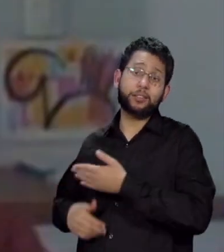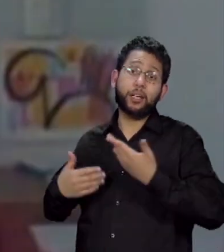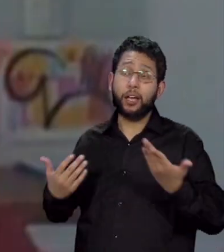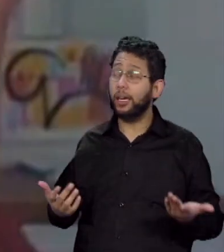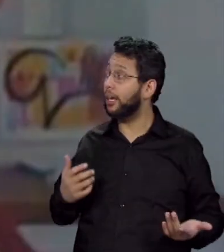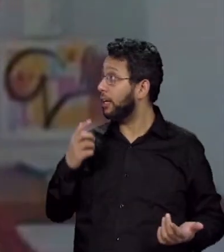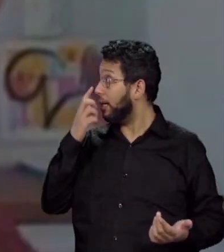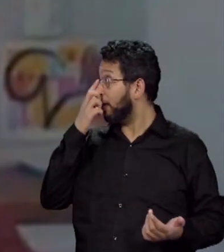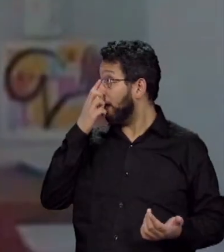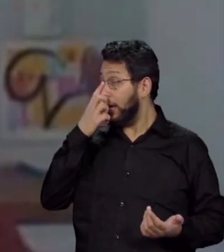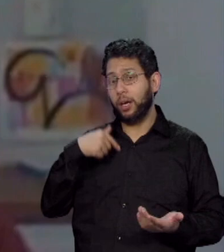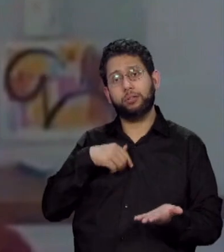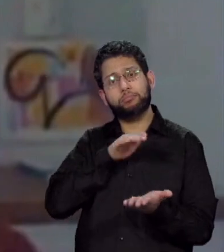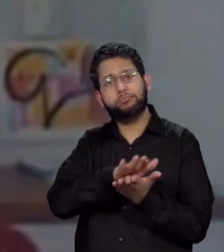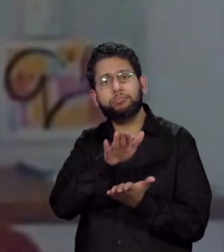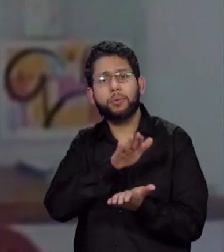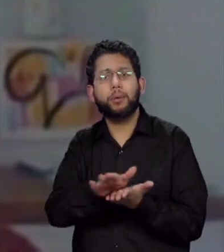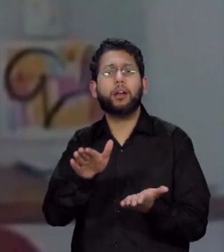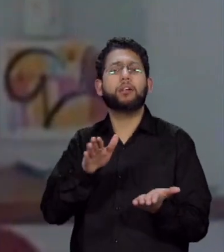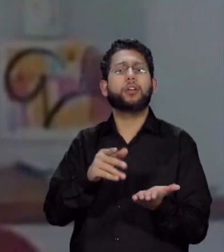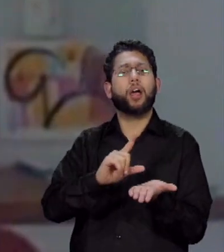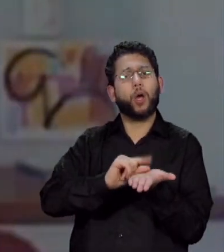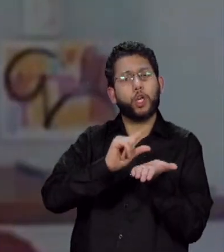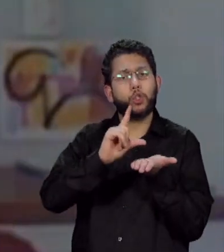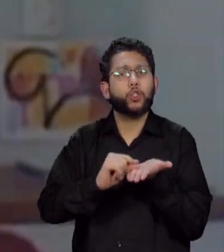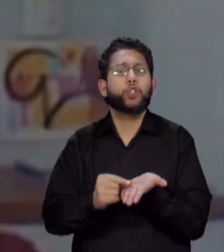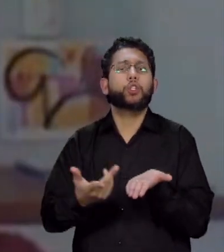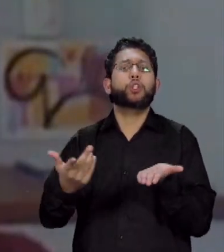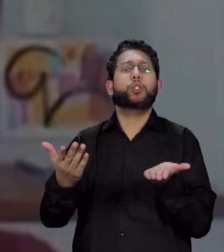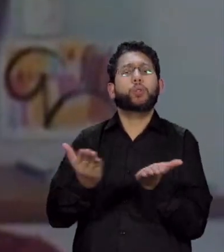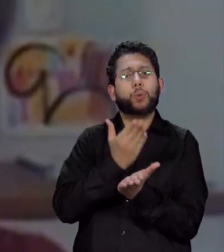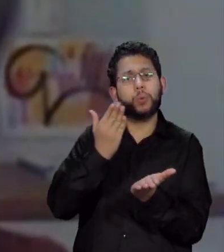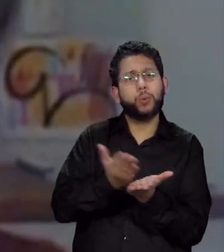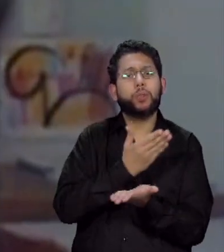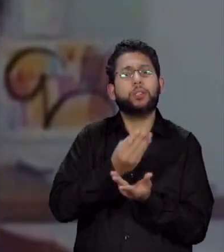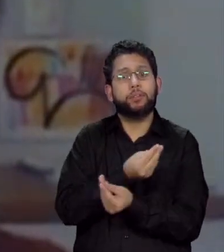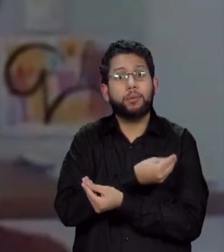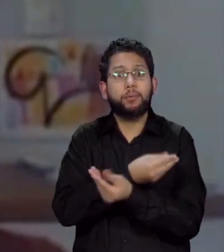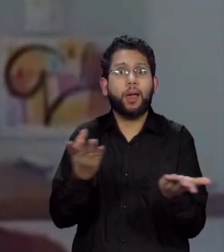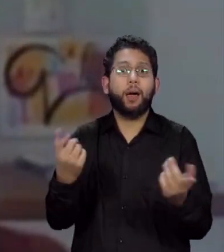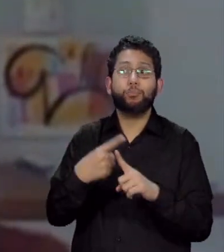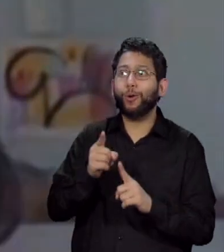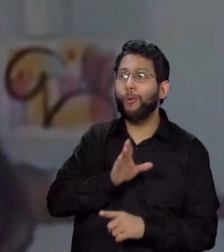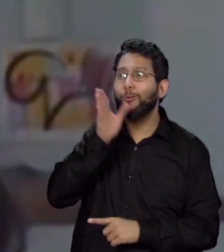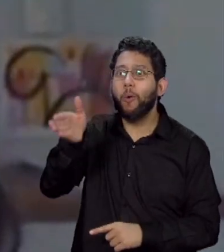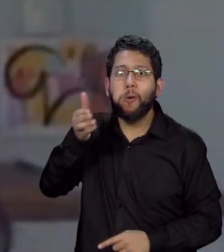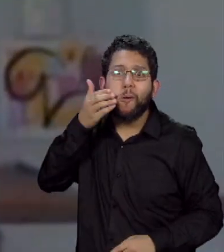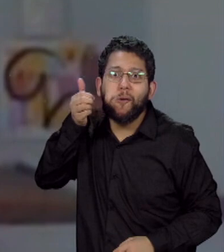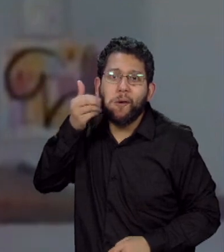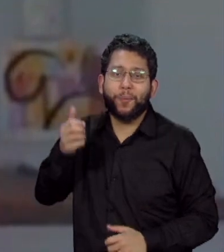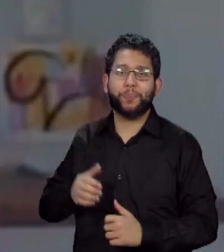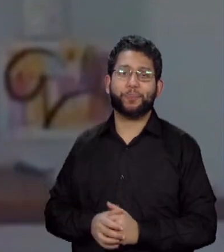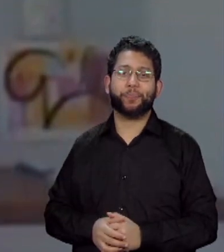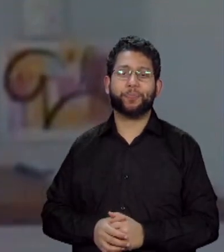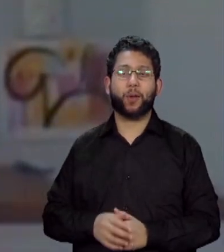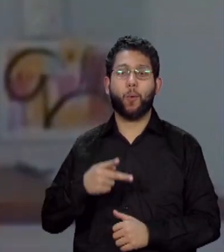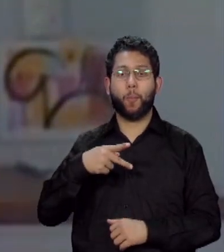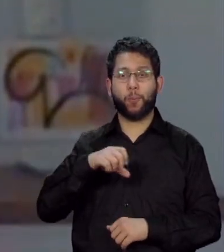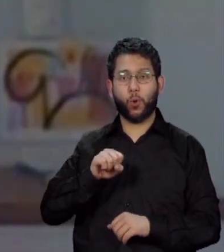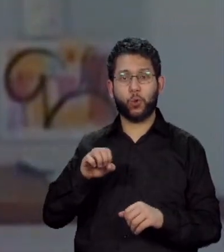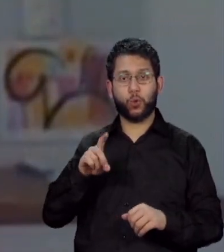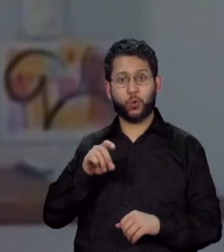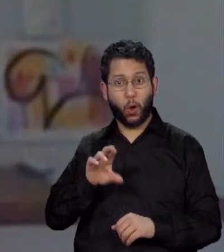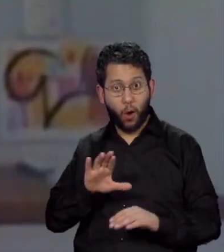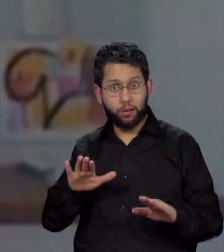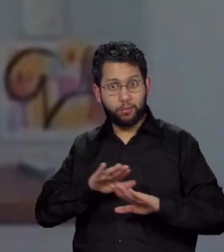enfim, uma série de publicações que derivaram dessa experiência, né? Em paralelo a essa